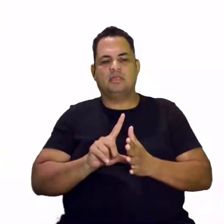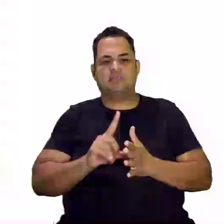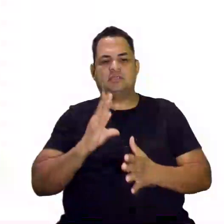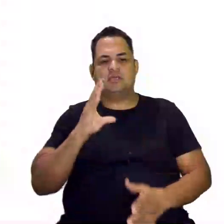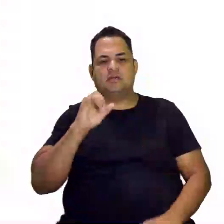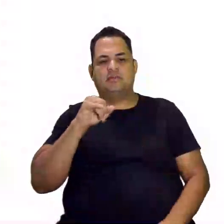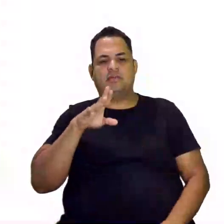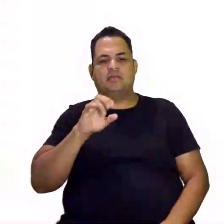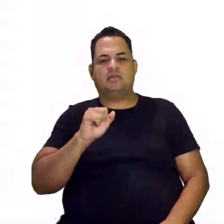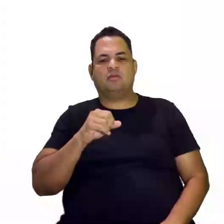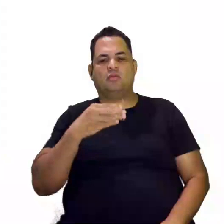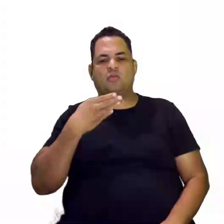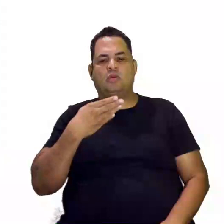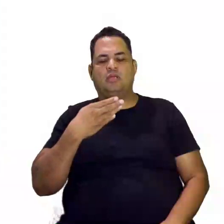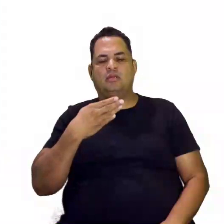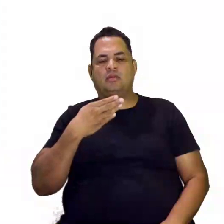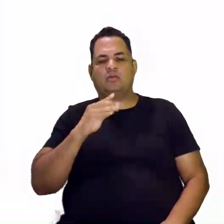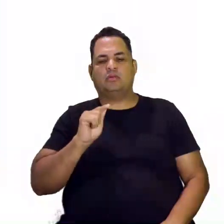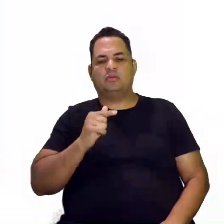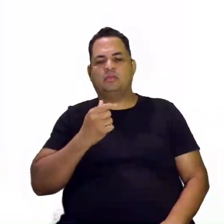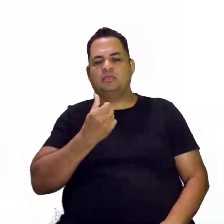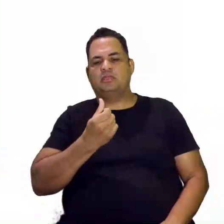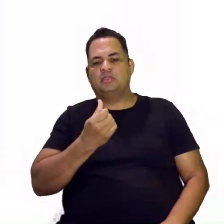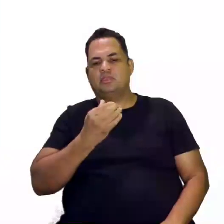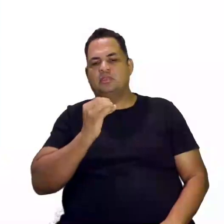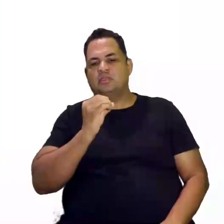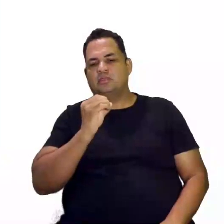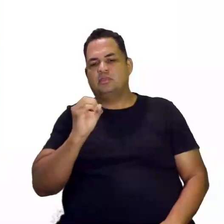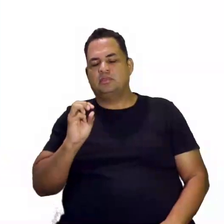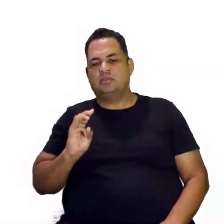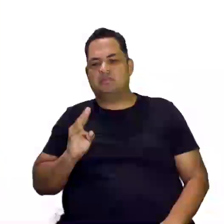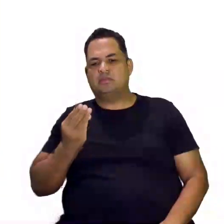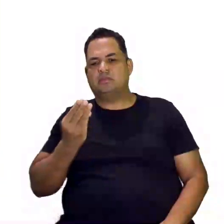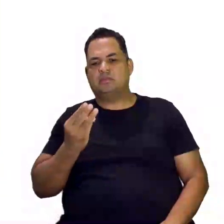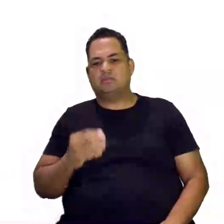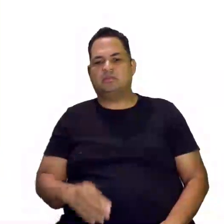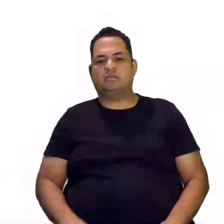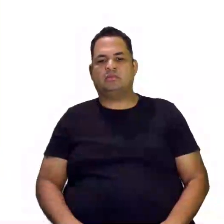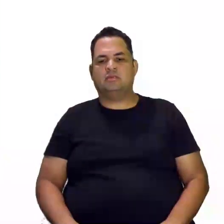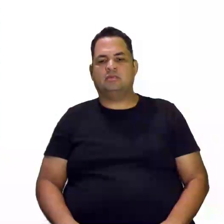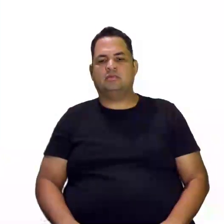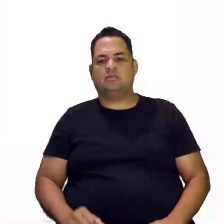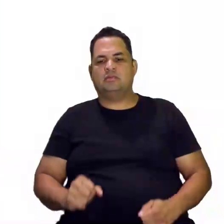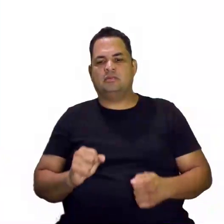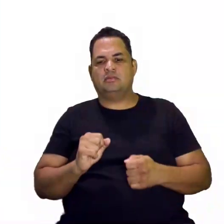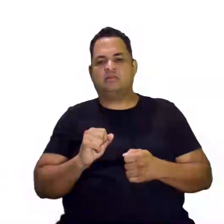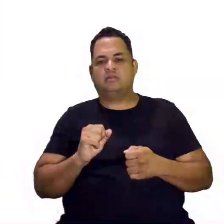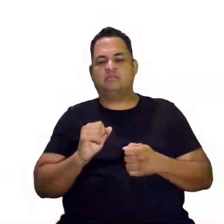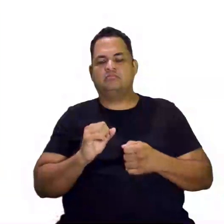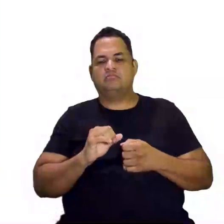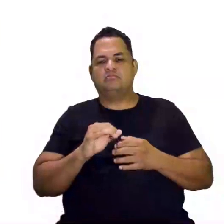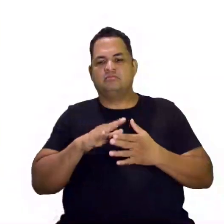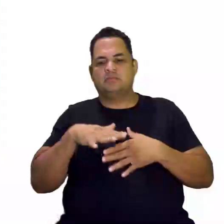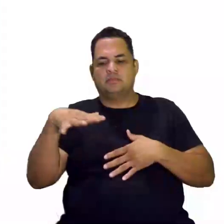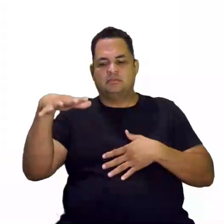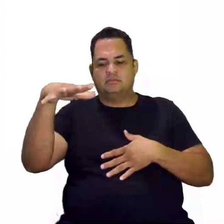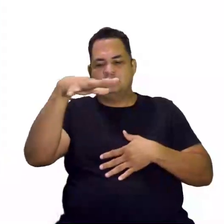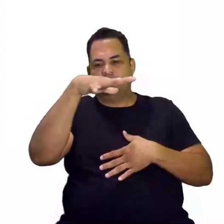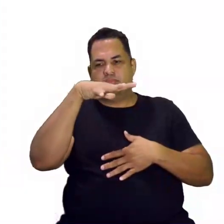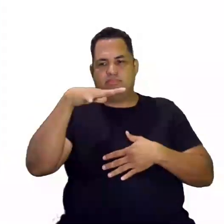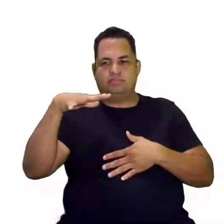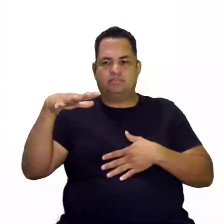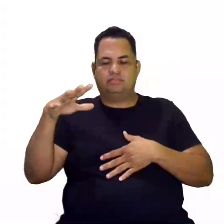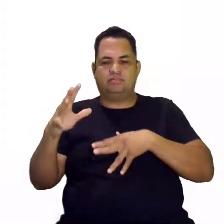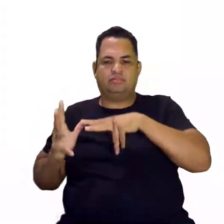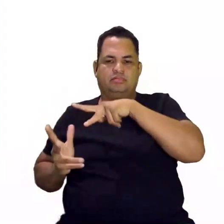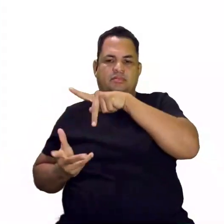tínhamos. 46, né? 4.600 milhões de anos. Fase cósmica da Terra.